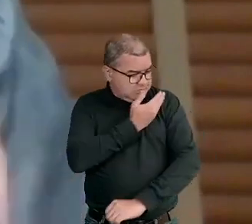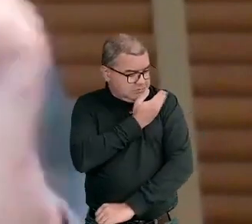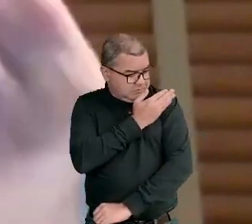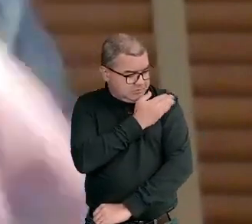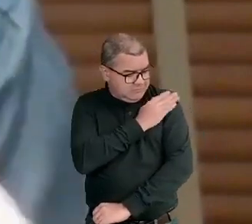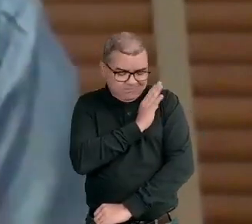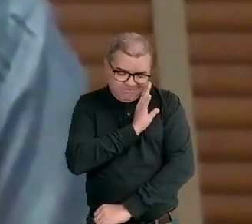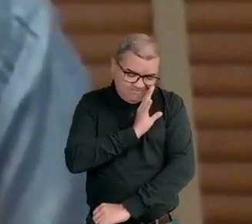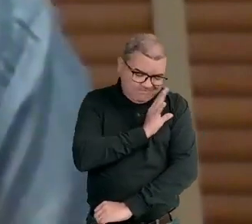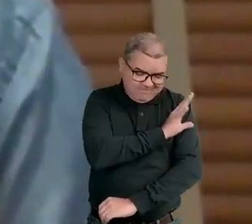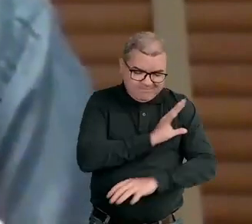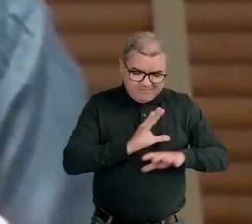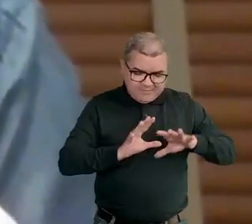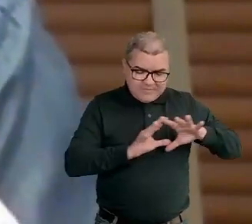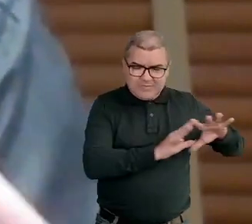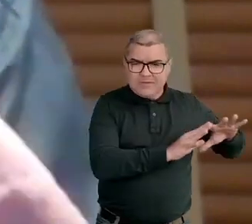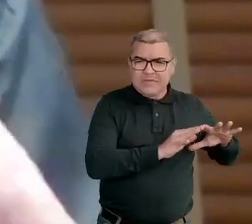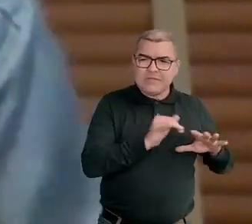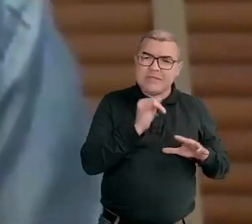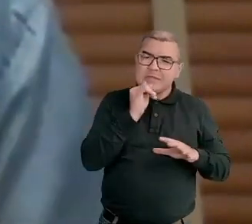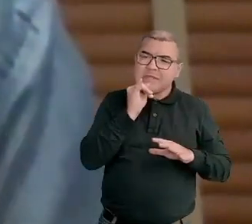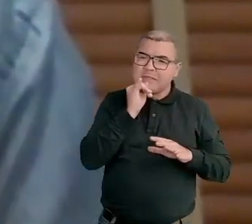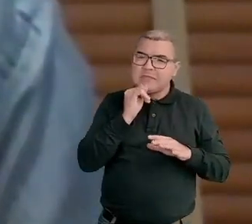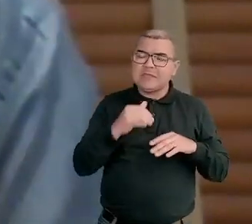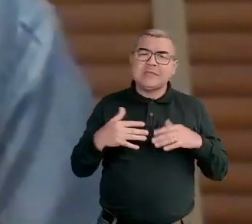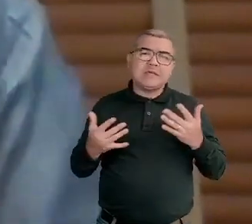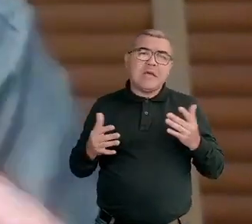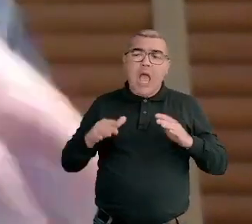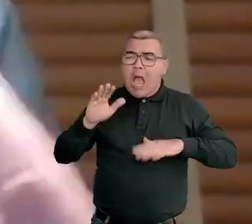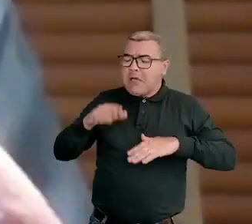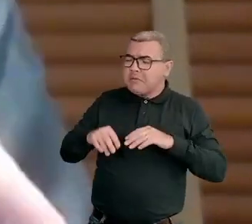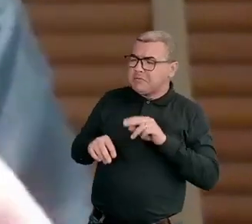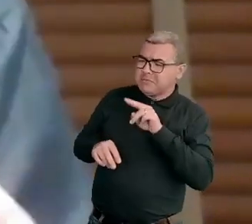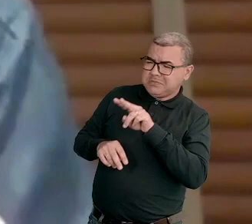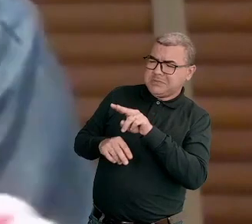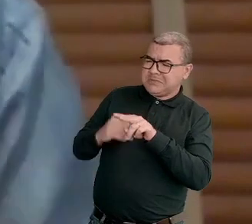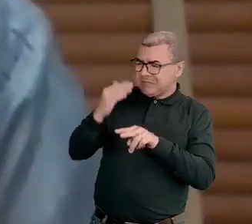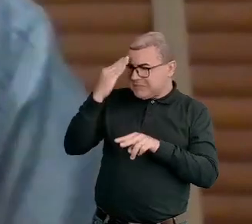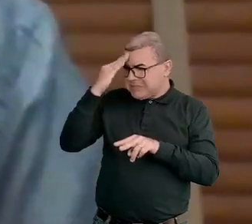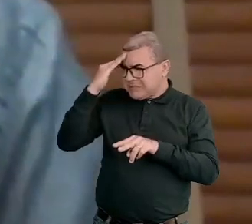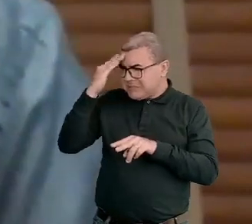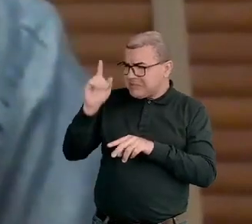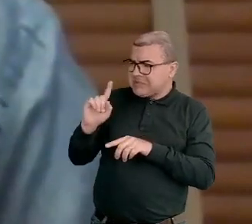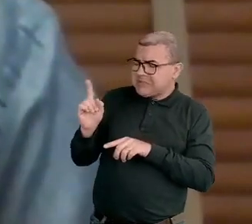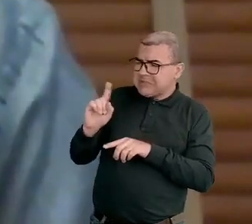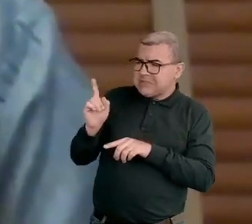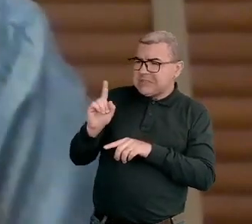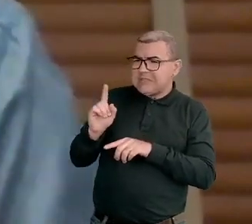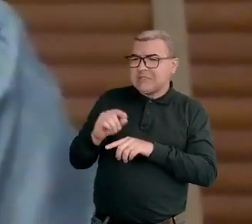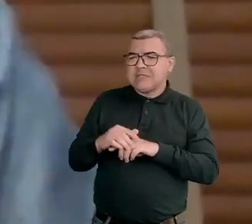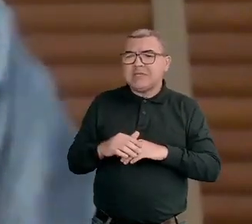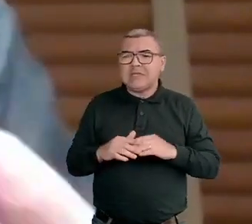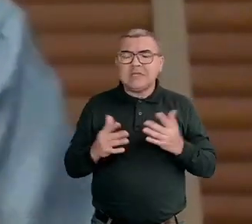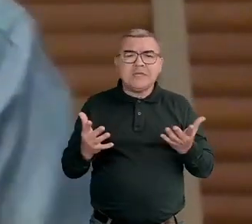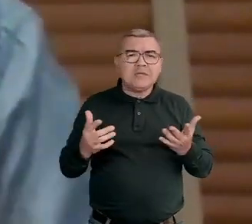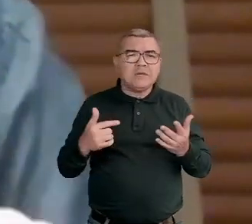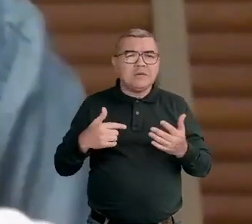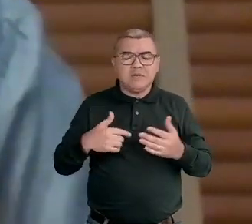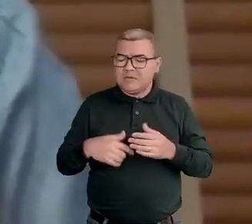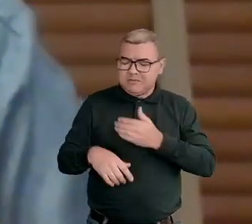contra aquilo que é subjetivo, porque é compreensível que é fascinante para o aluno de